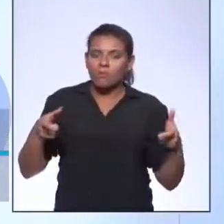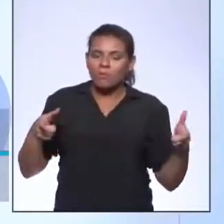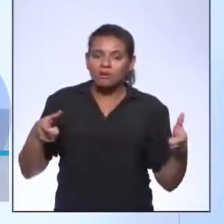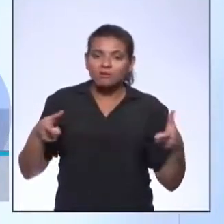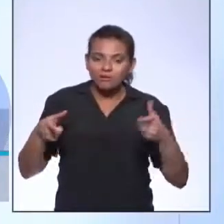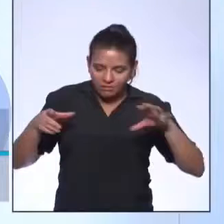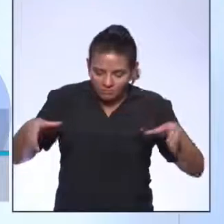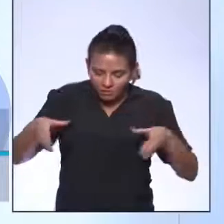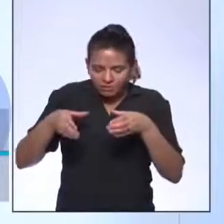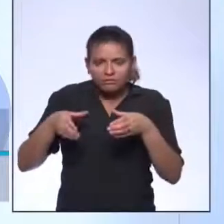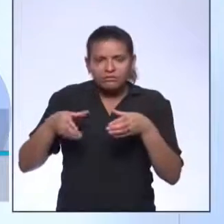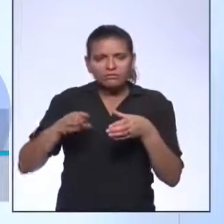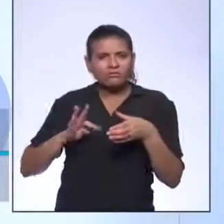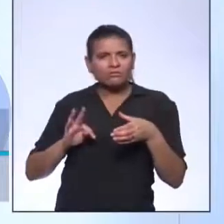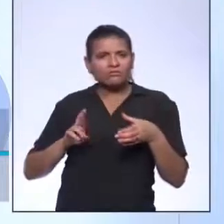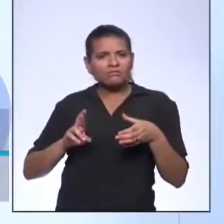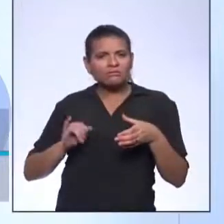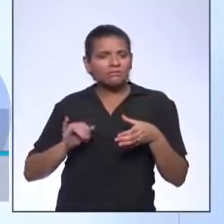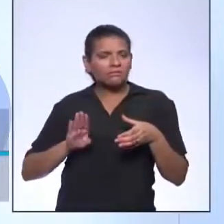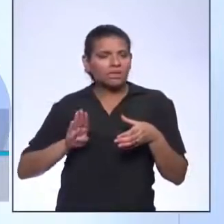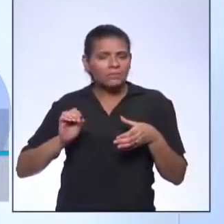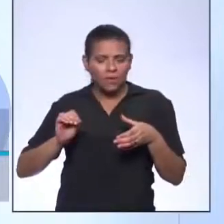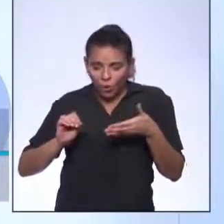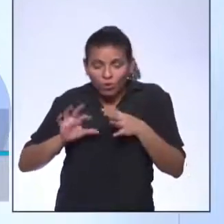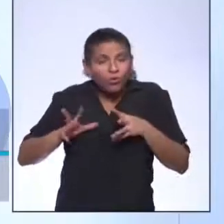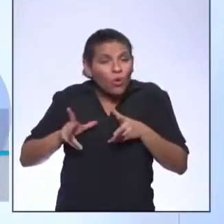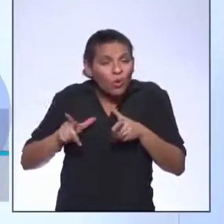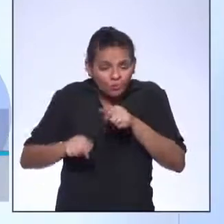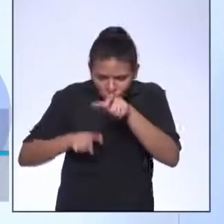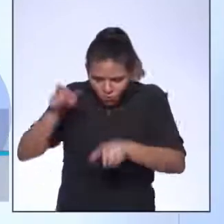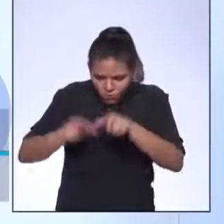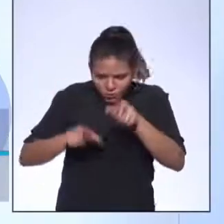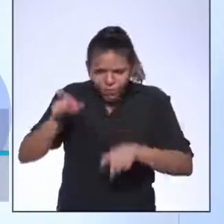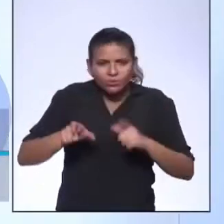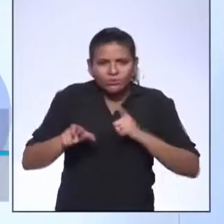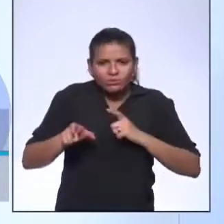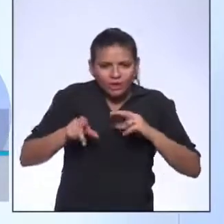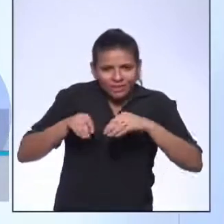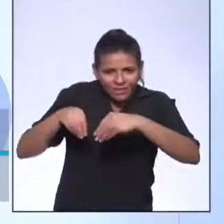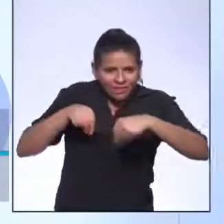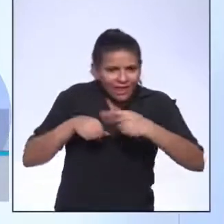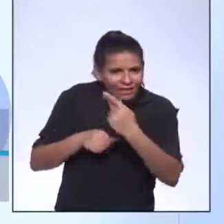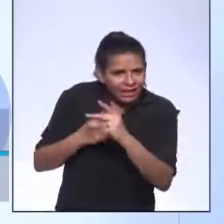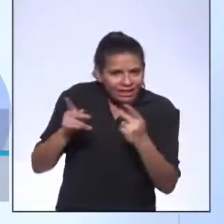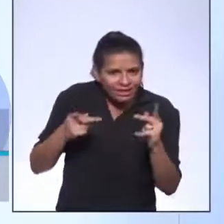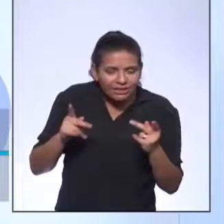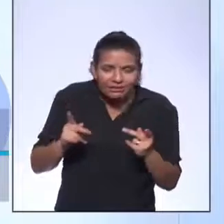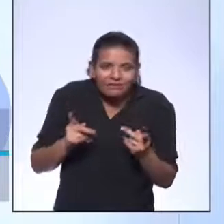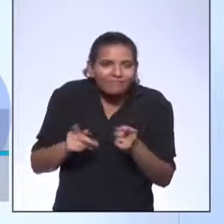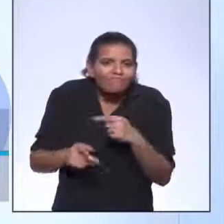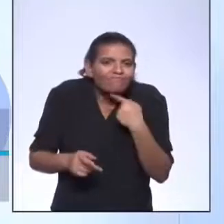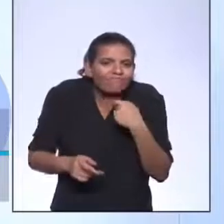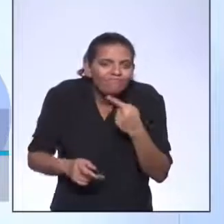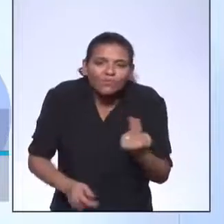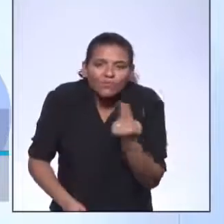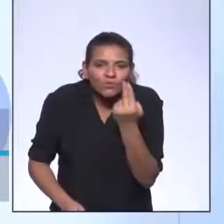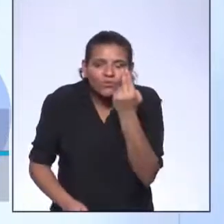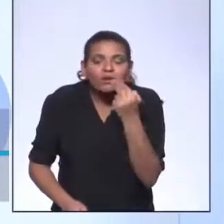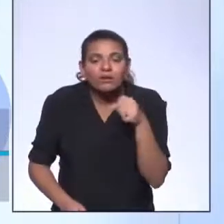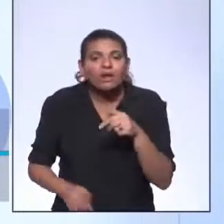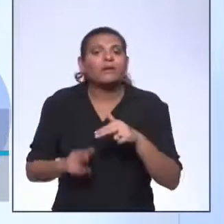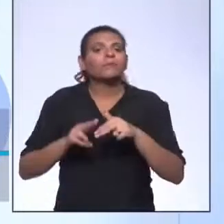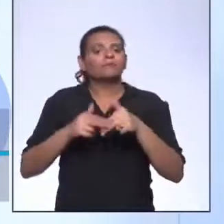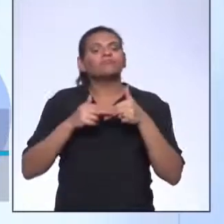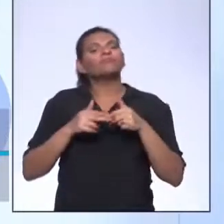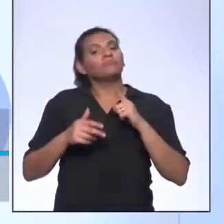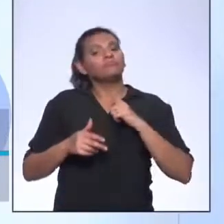tribo tenham acesso à terra, a uma vida digna, nós temos um aumento das terras que são tomadas